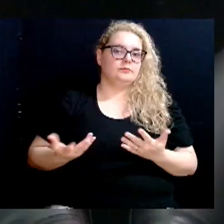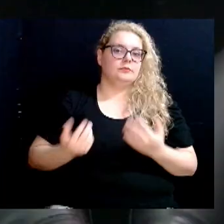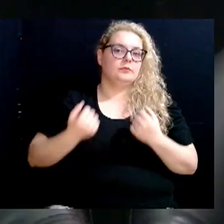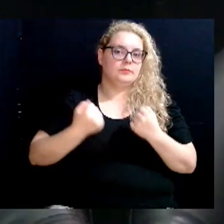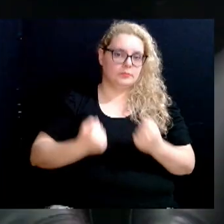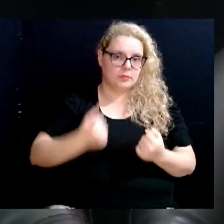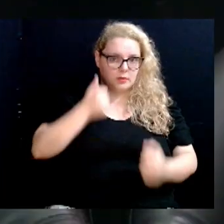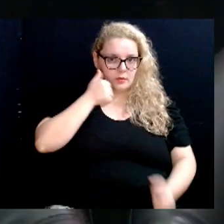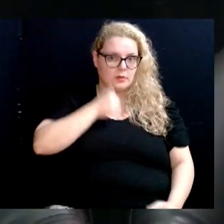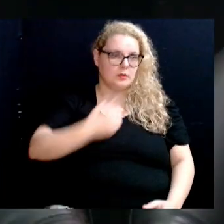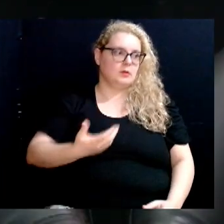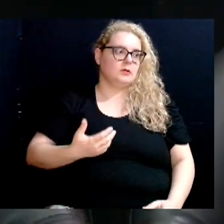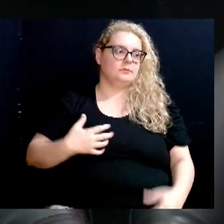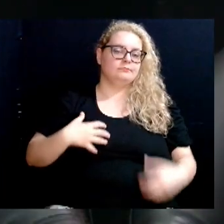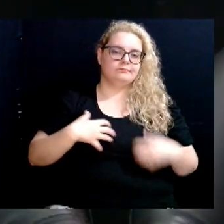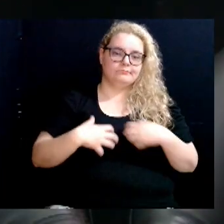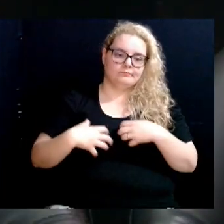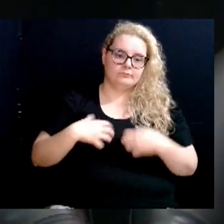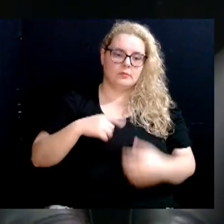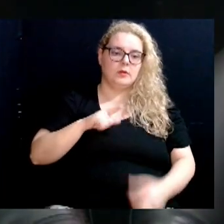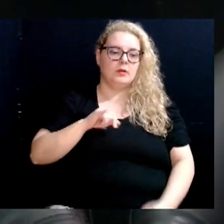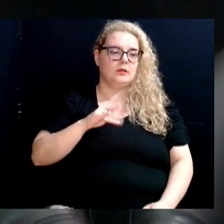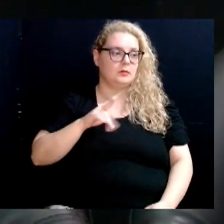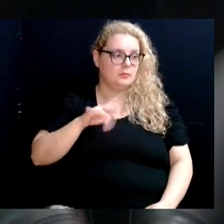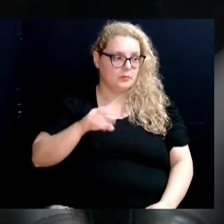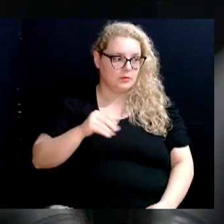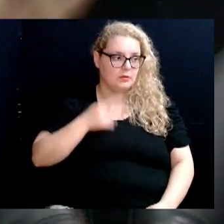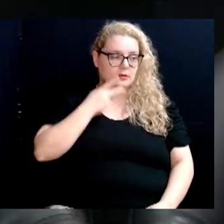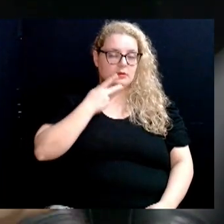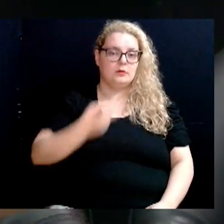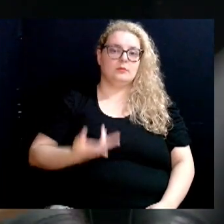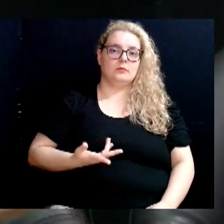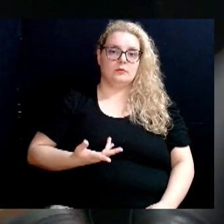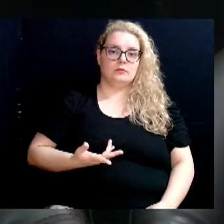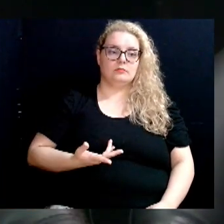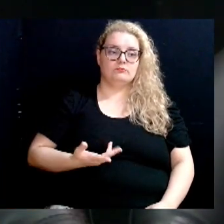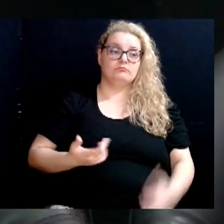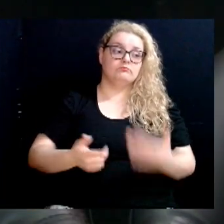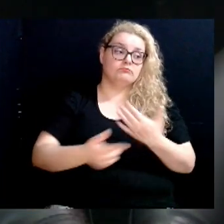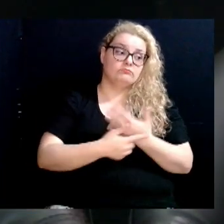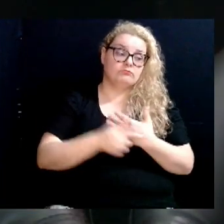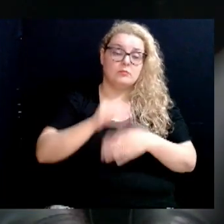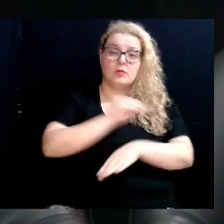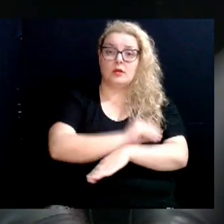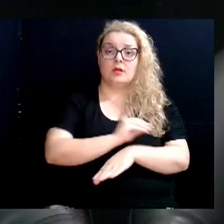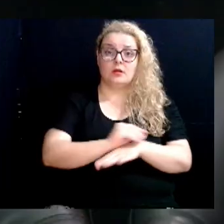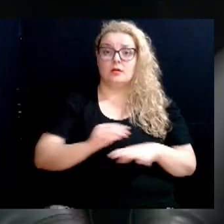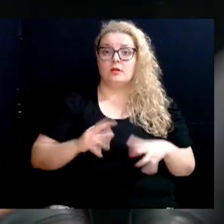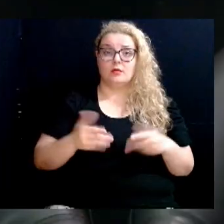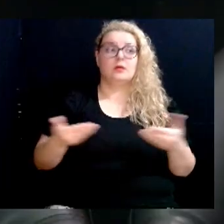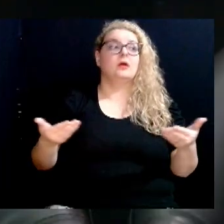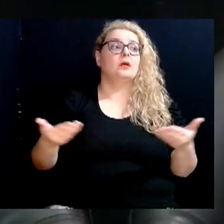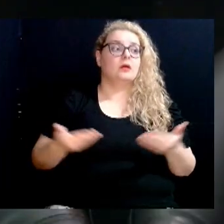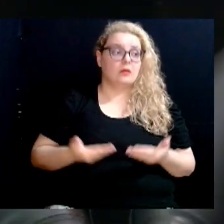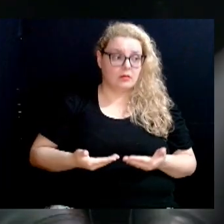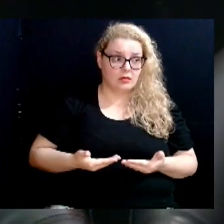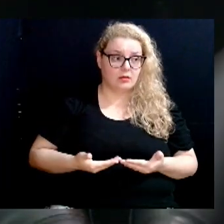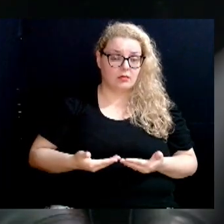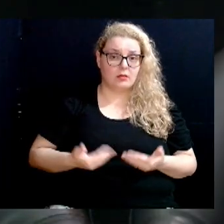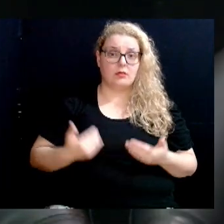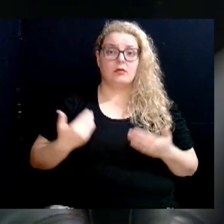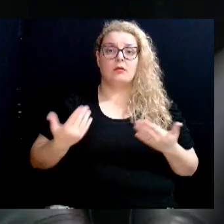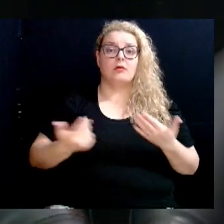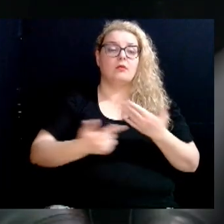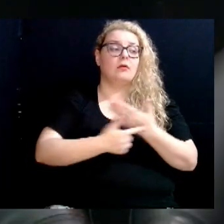abala a libido dela. Porque ela fala, poxa, o meu papel era cuidar de todo mundo. E agora? Qual que é esse meu papel? Eu me